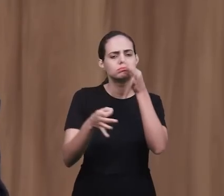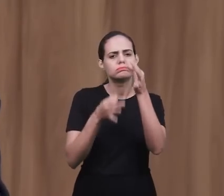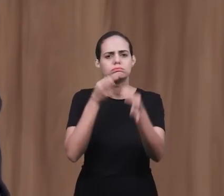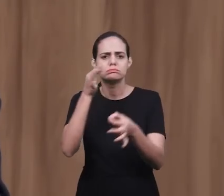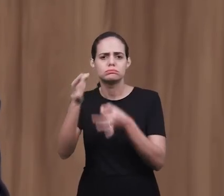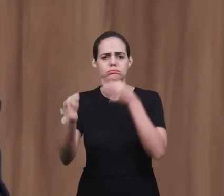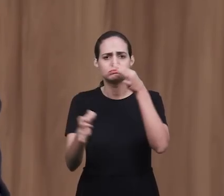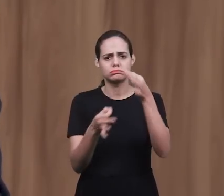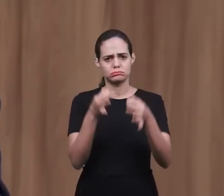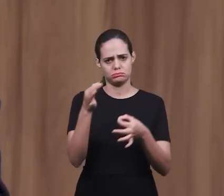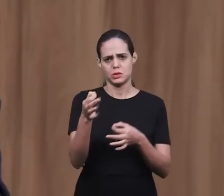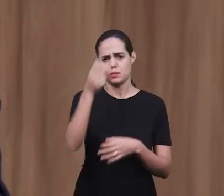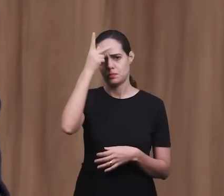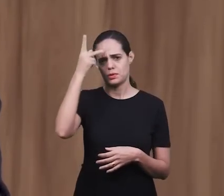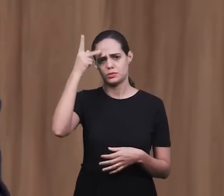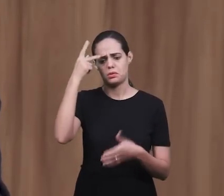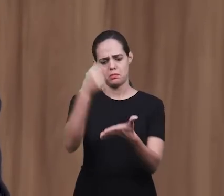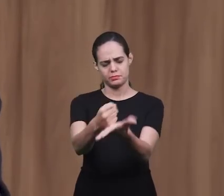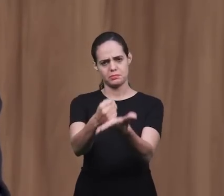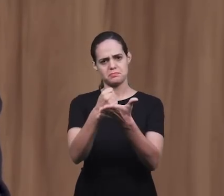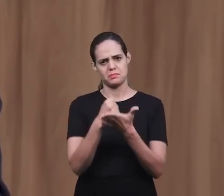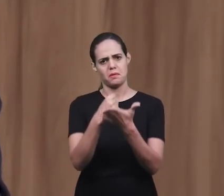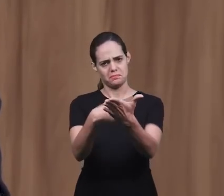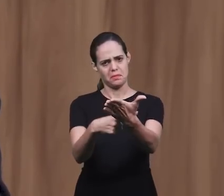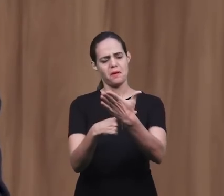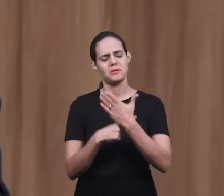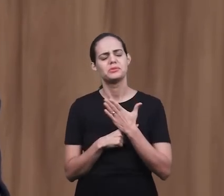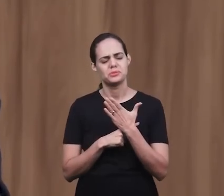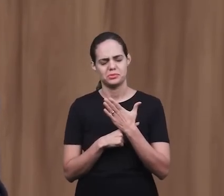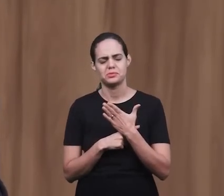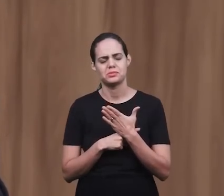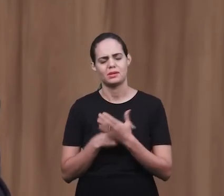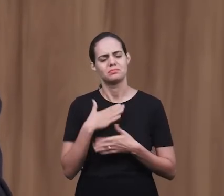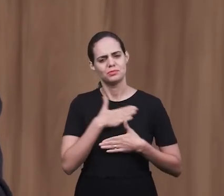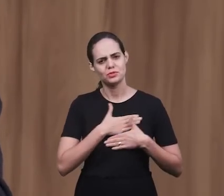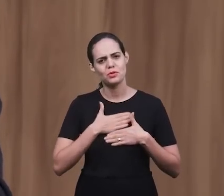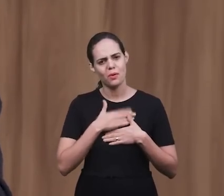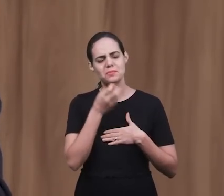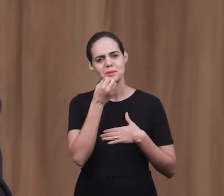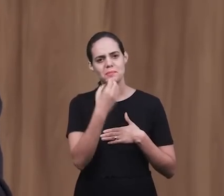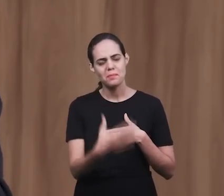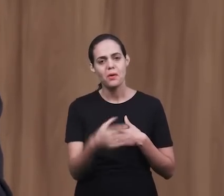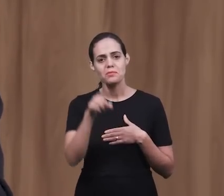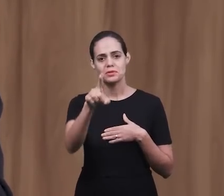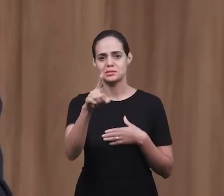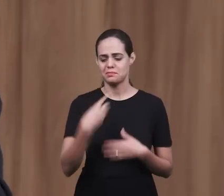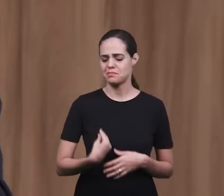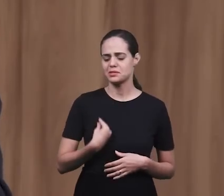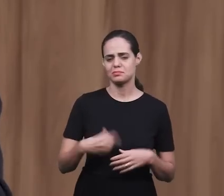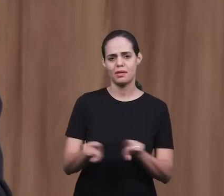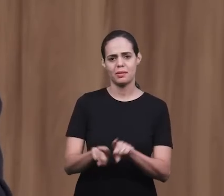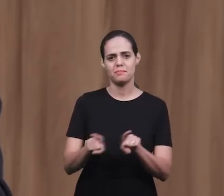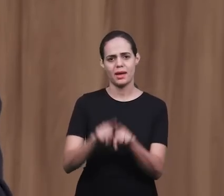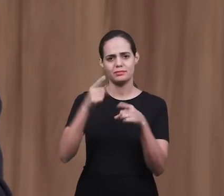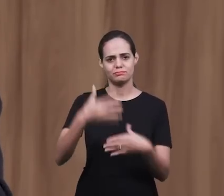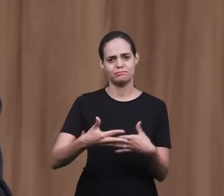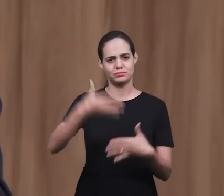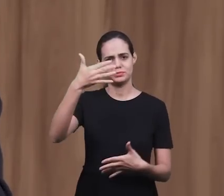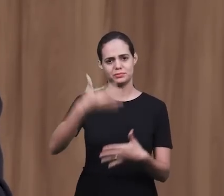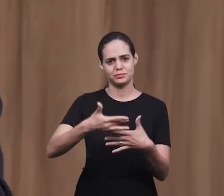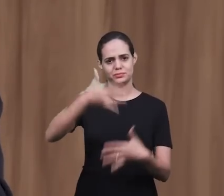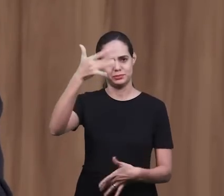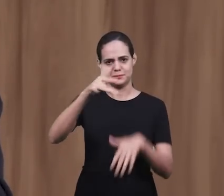temos recebido, isso tem sido muito útil e nós gostaríamos de contar com essa sua participação ainda daqui para frente,